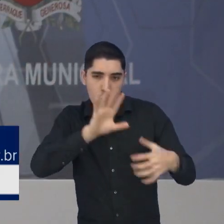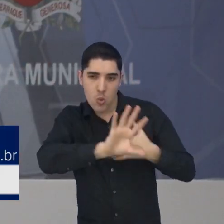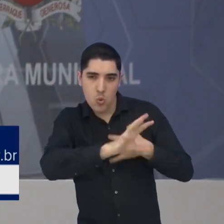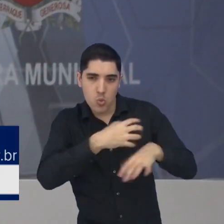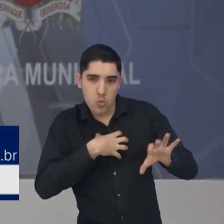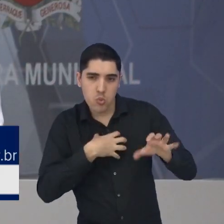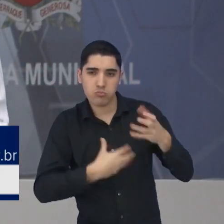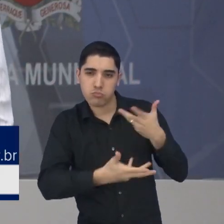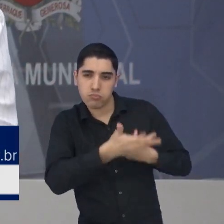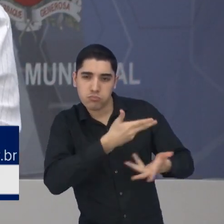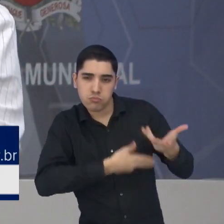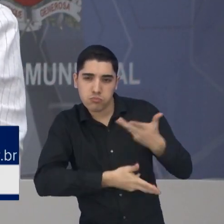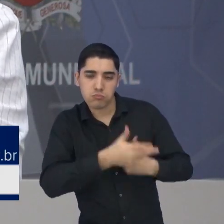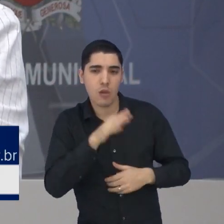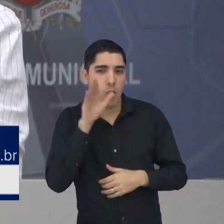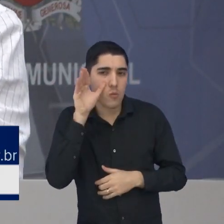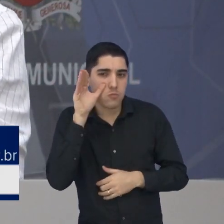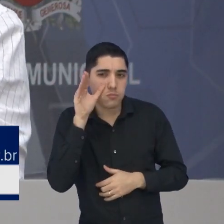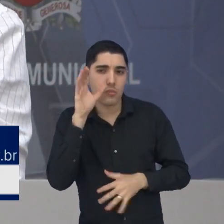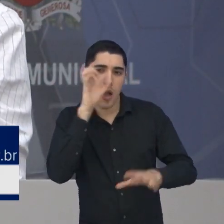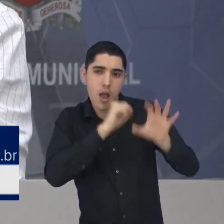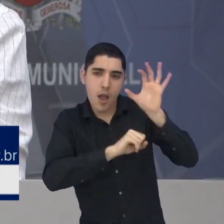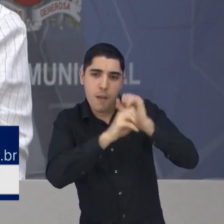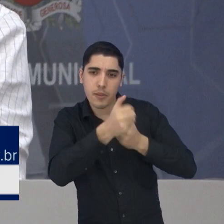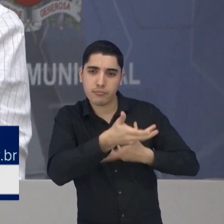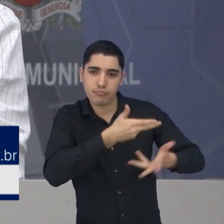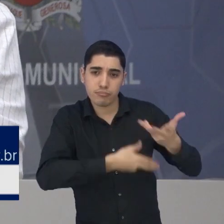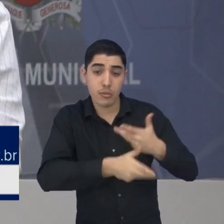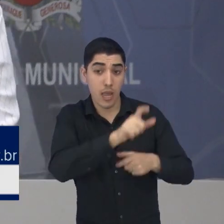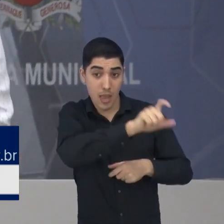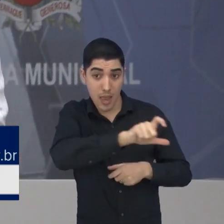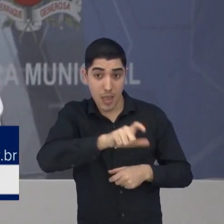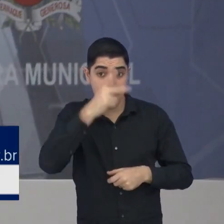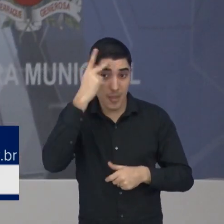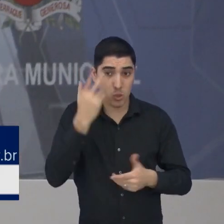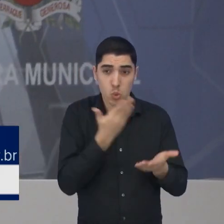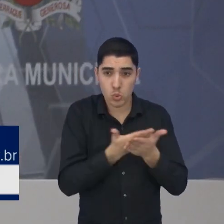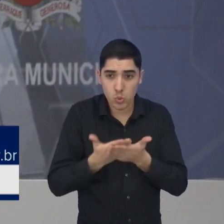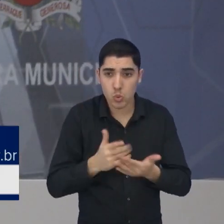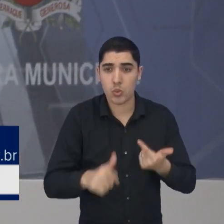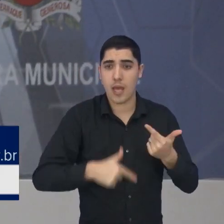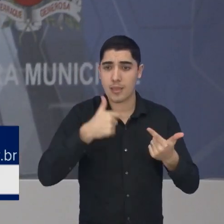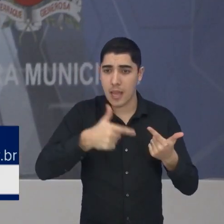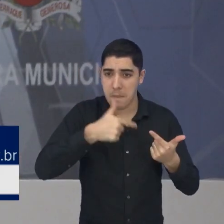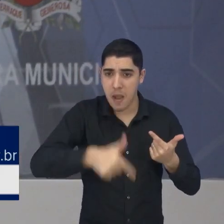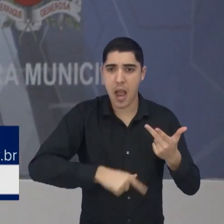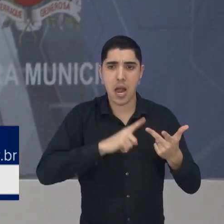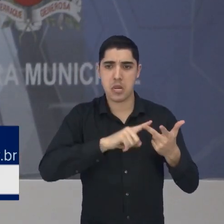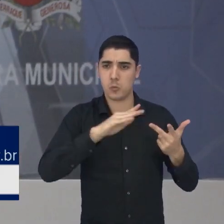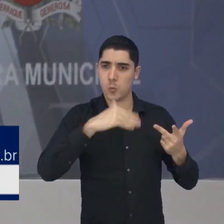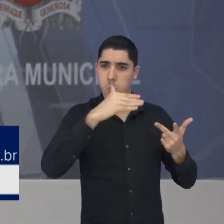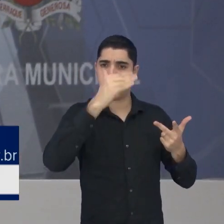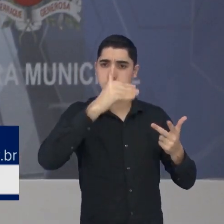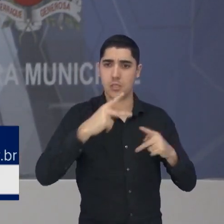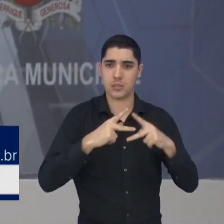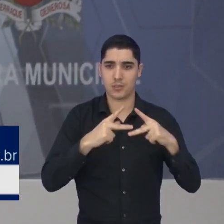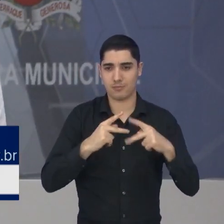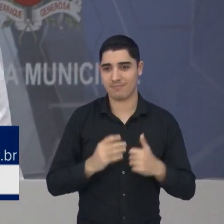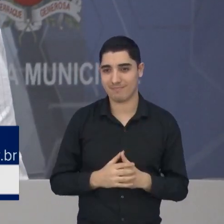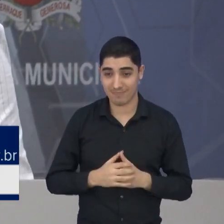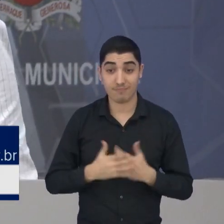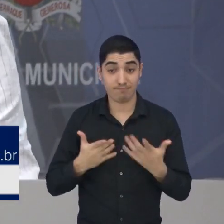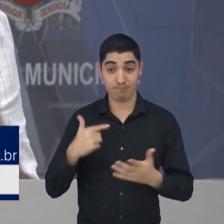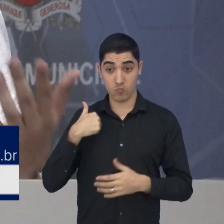aqueles que fazem, realizam, trabalham, estudam e constroem São José dos Campos. Nós